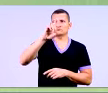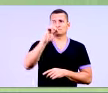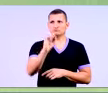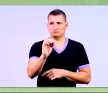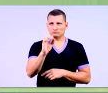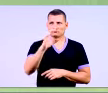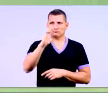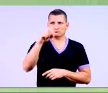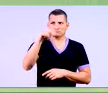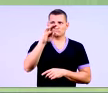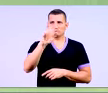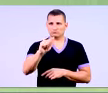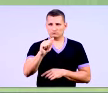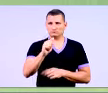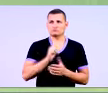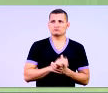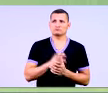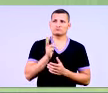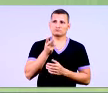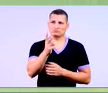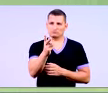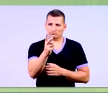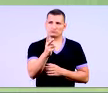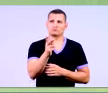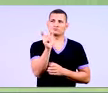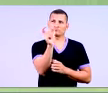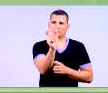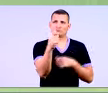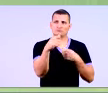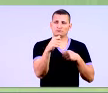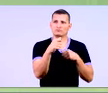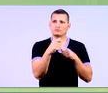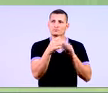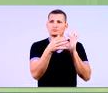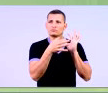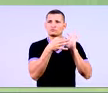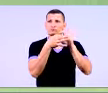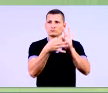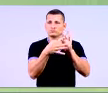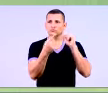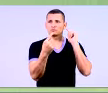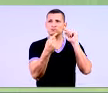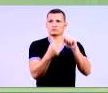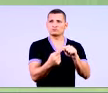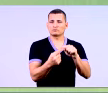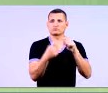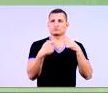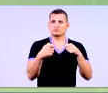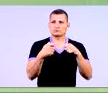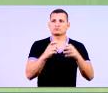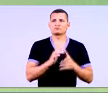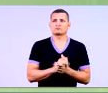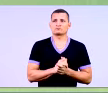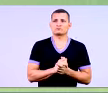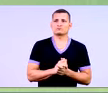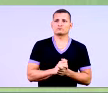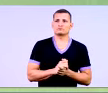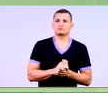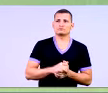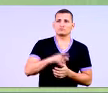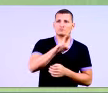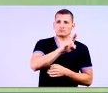sempre com algo que remeta ao contexto da variável nome do